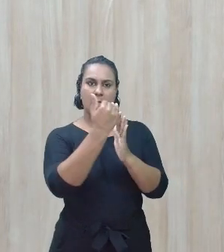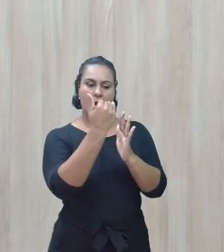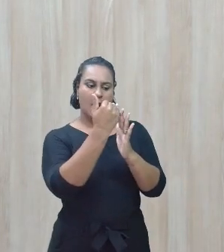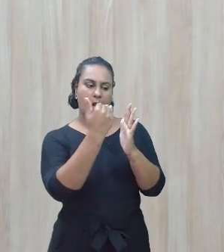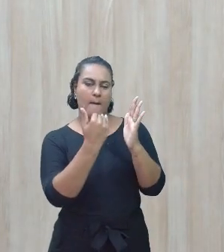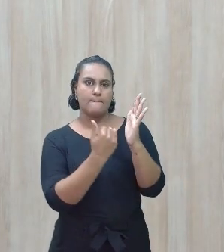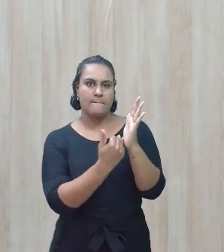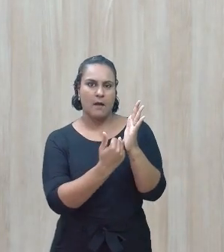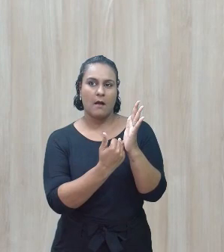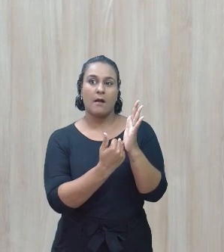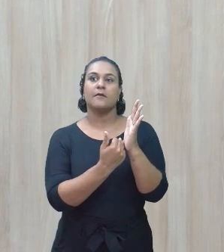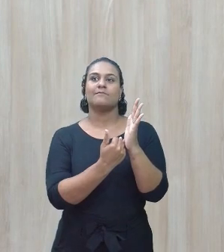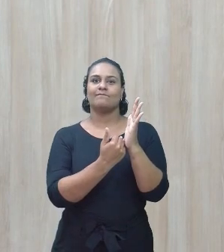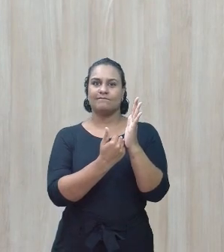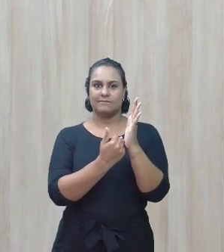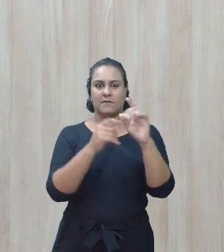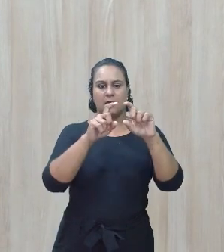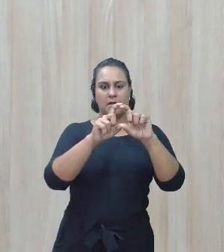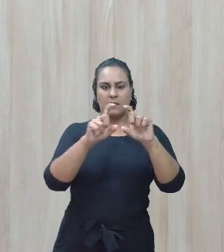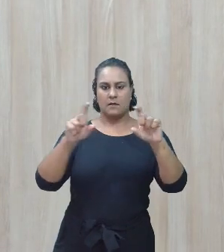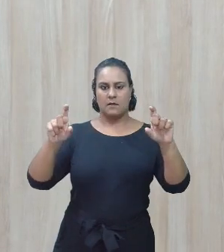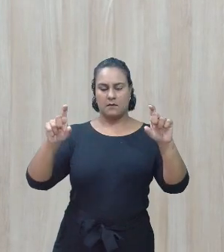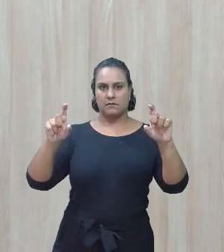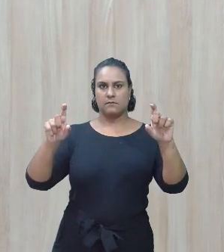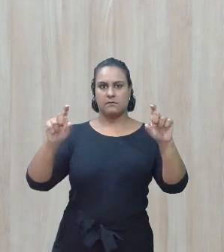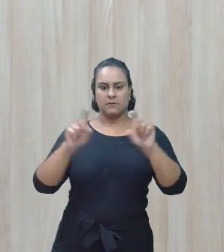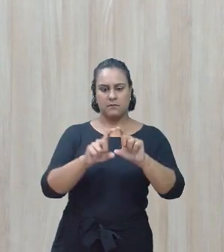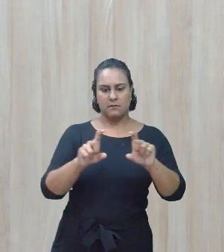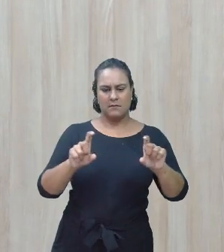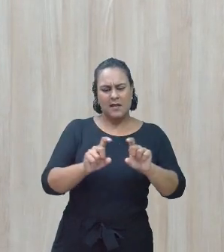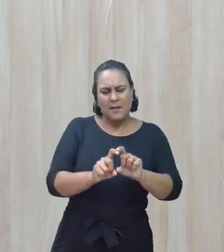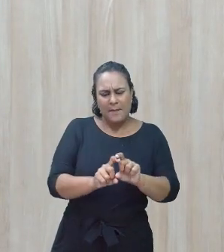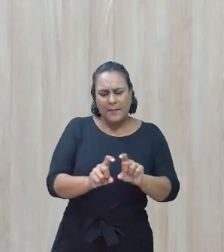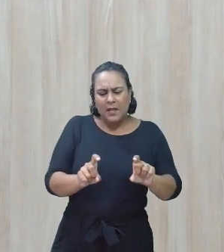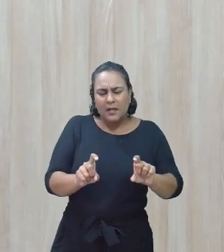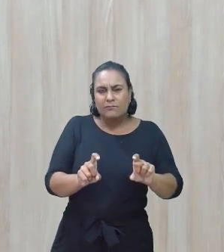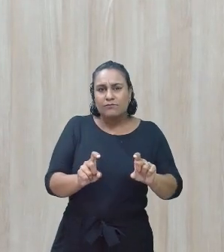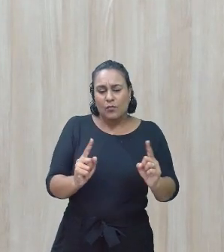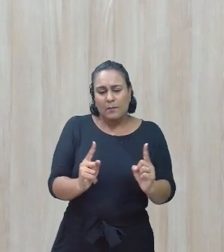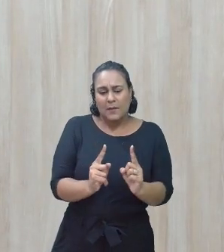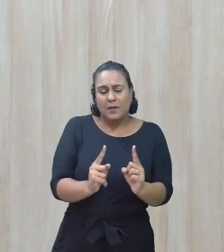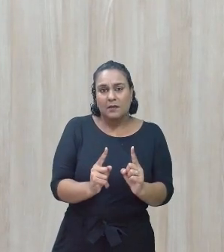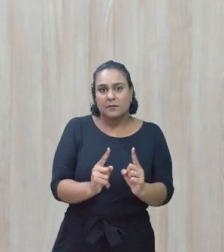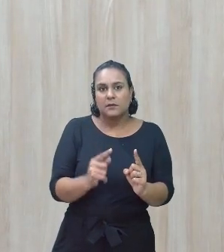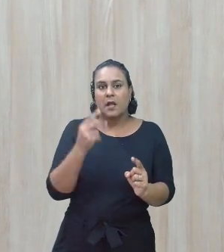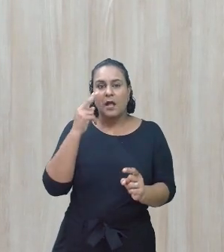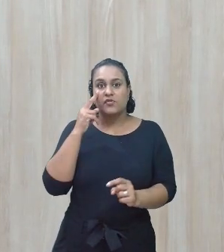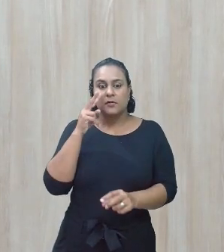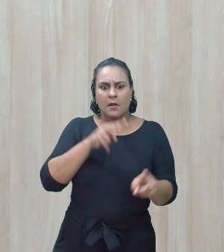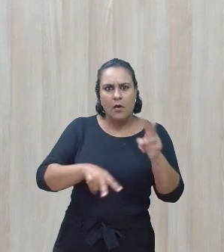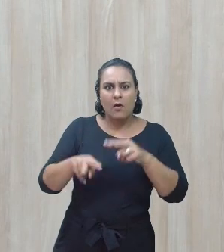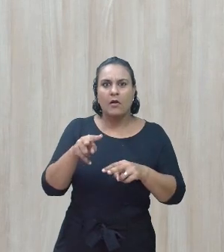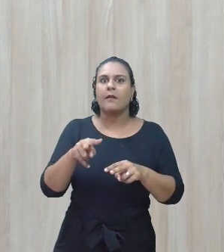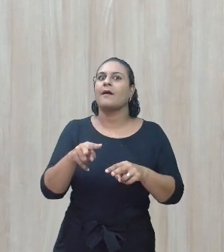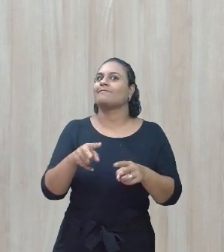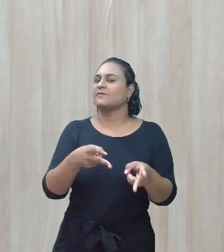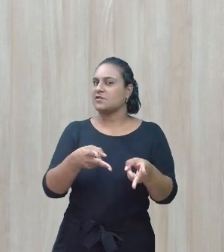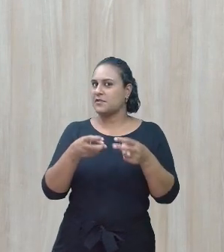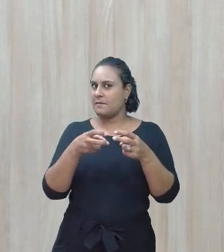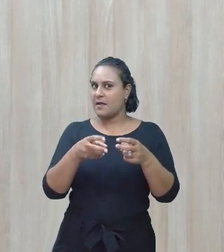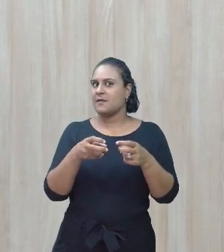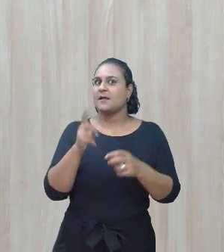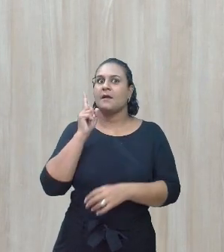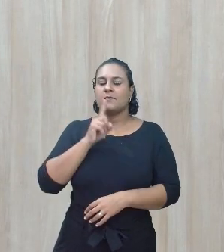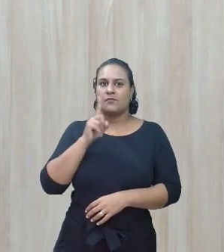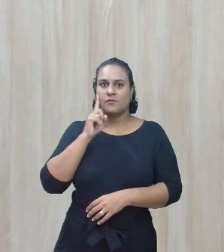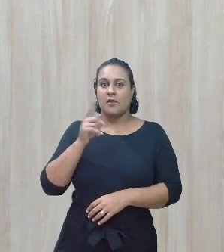a conveniência traz um gráfico horizontal, onde a gente percebe, logo de cara, né, a gente olha para o gráfico e já percebe que os Estados